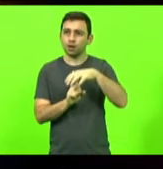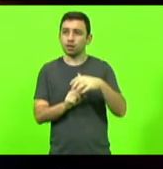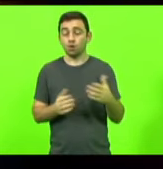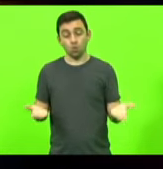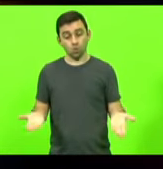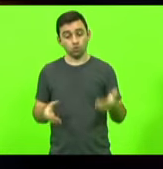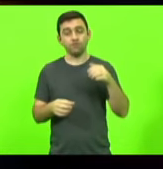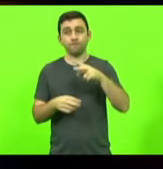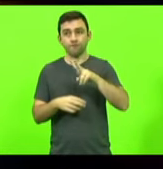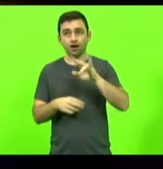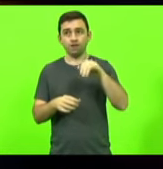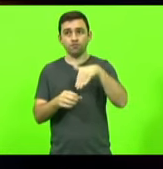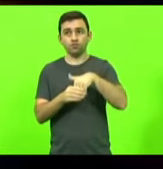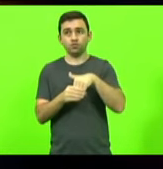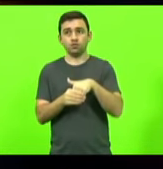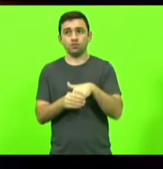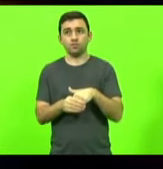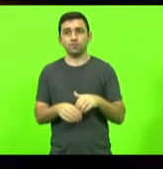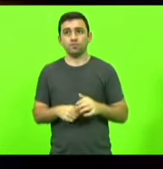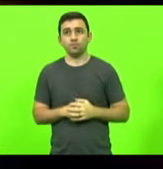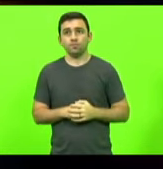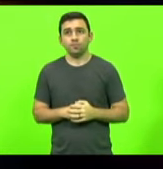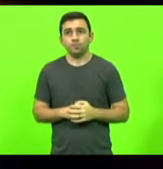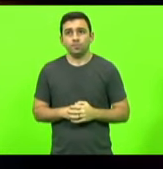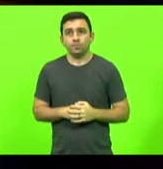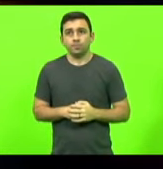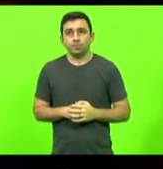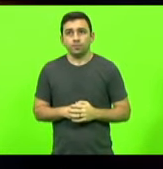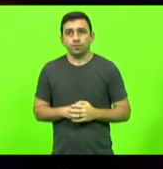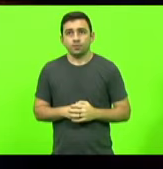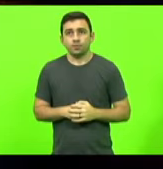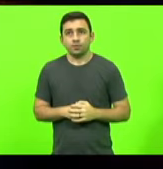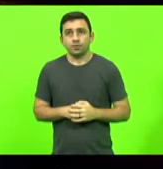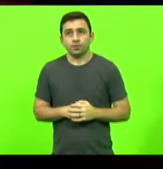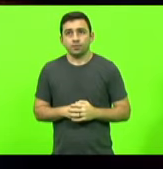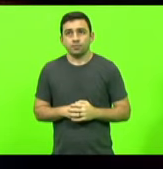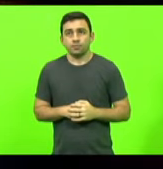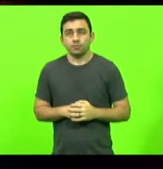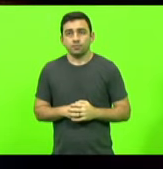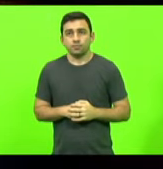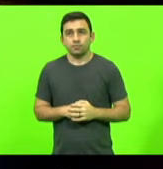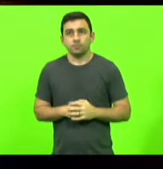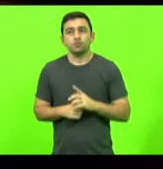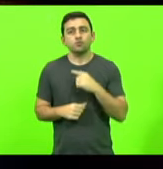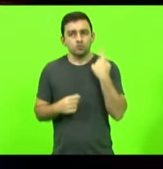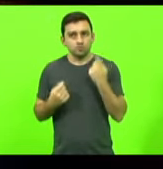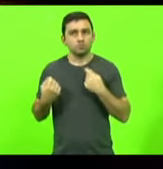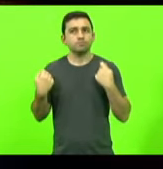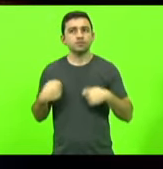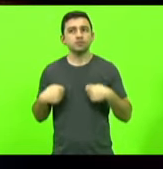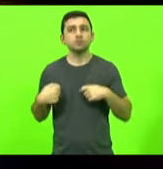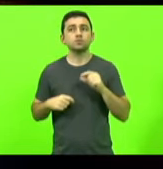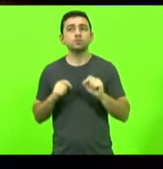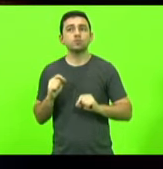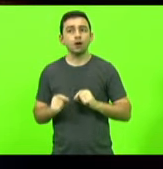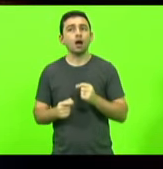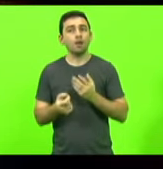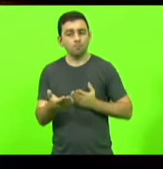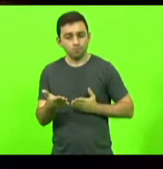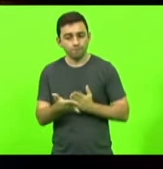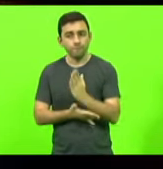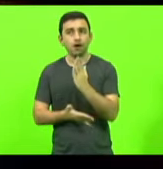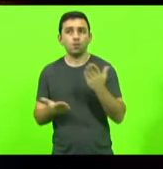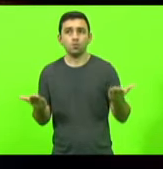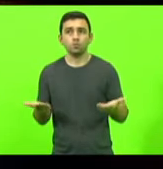hoje. Vossa Excelência tem o tempo regimental, deputado. O que a gente precisa é aprovar isso aqui